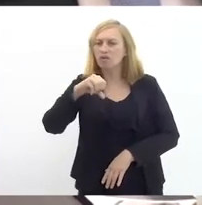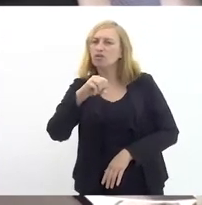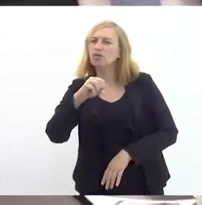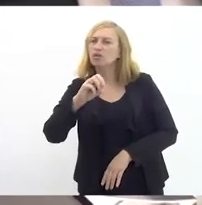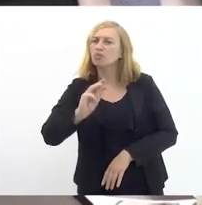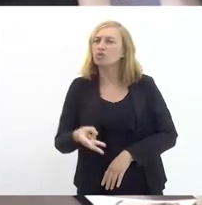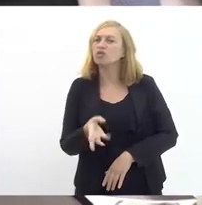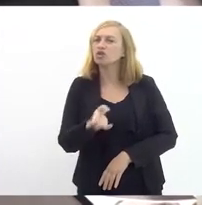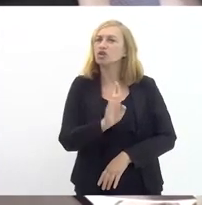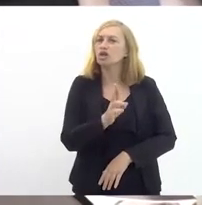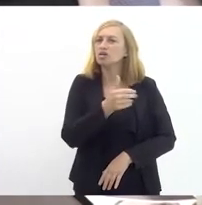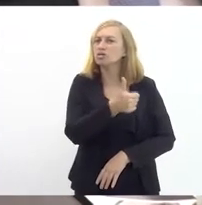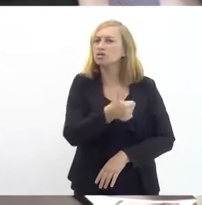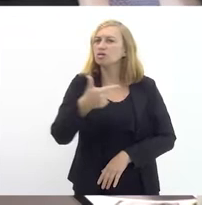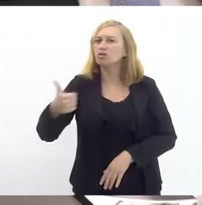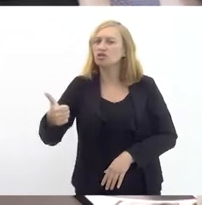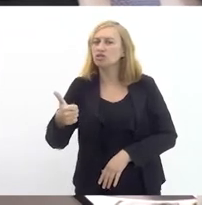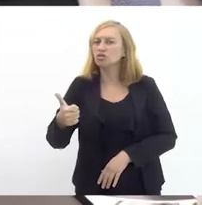ano